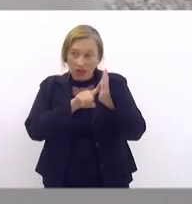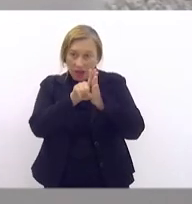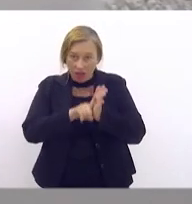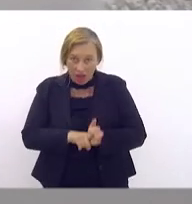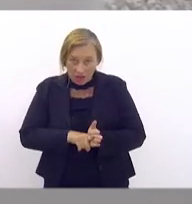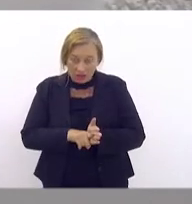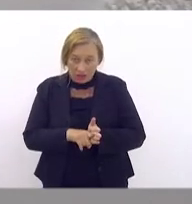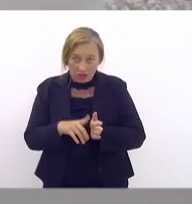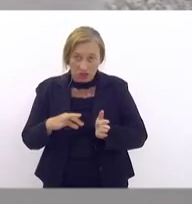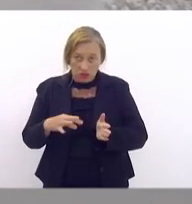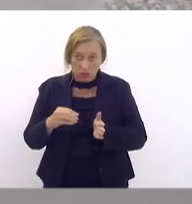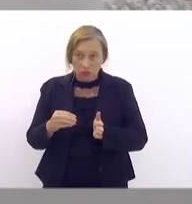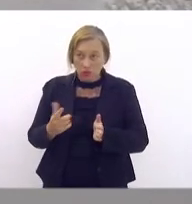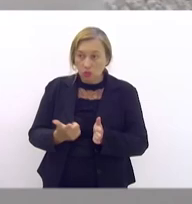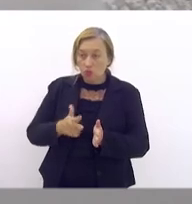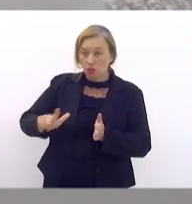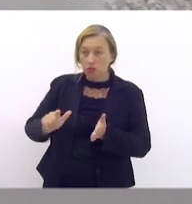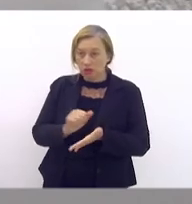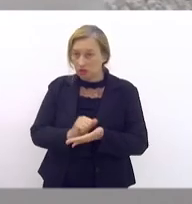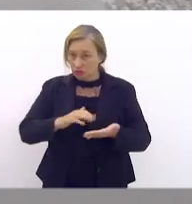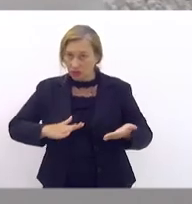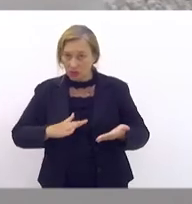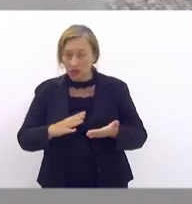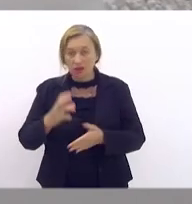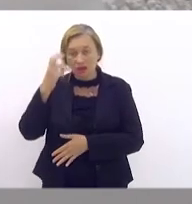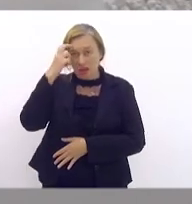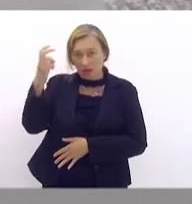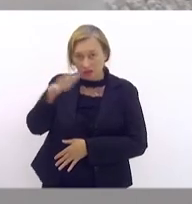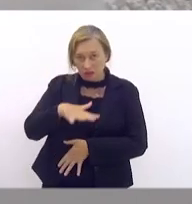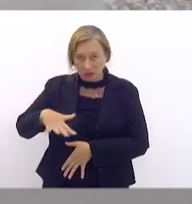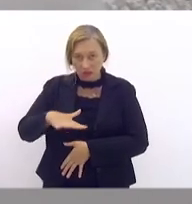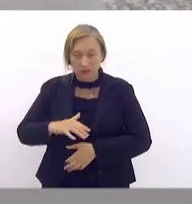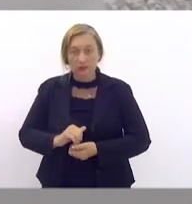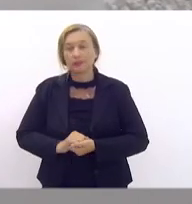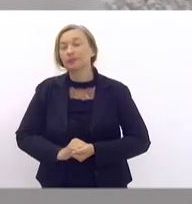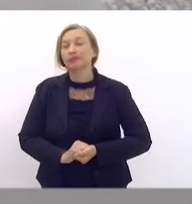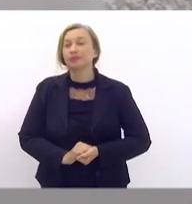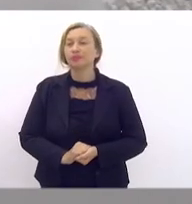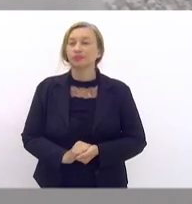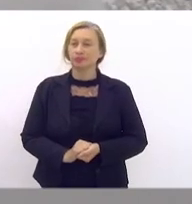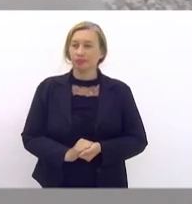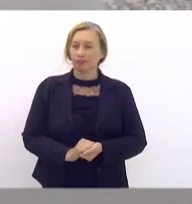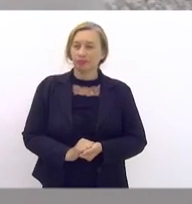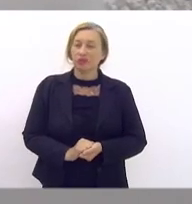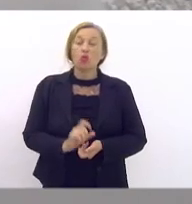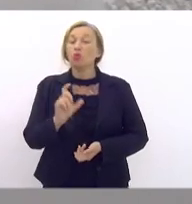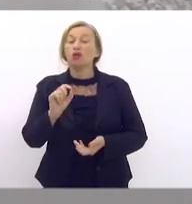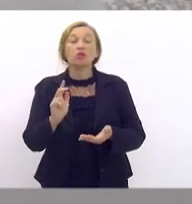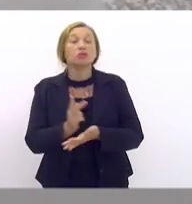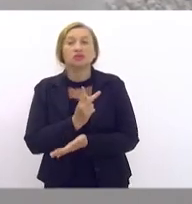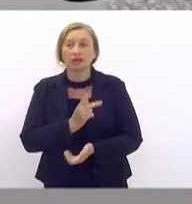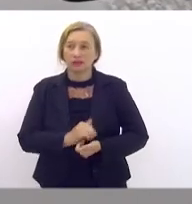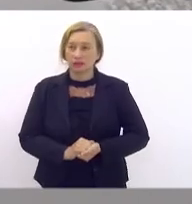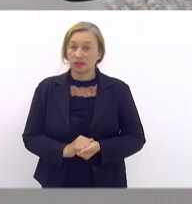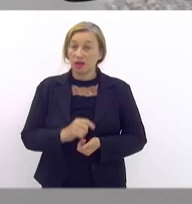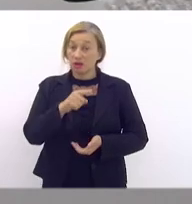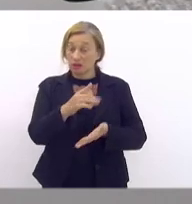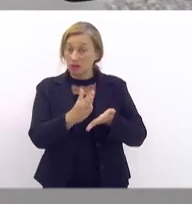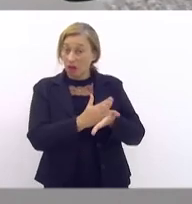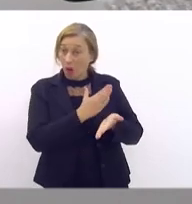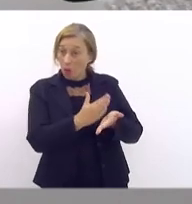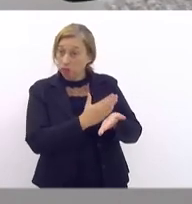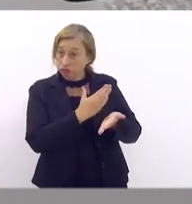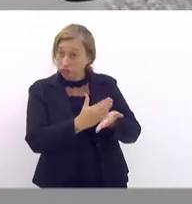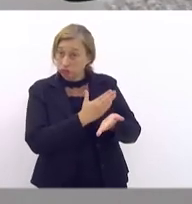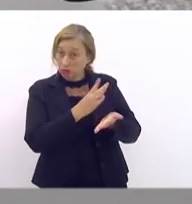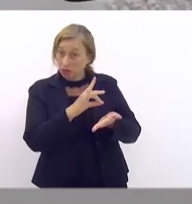vínculos uma outra atividade da área de inteligência eh o que que acontece Esse álbum que